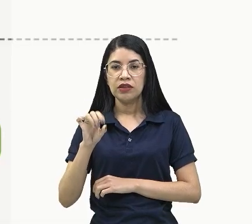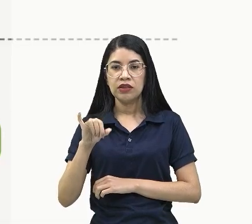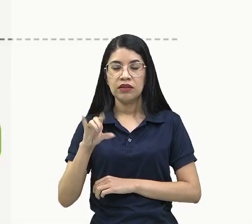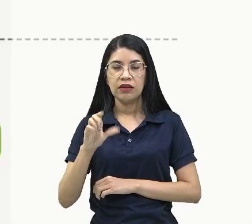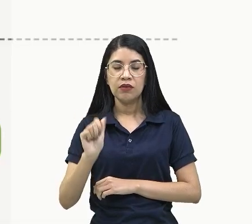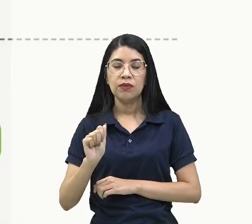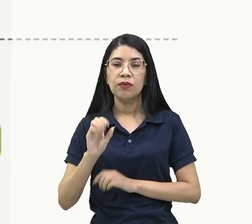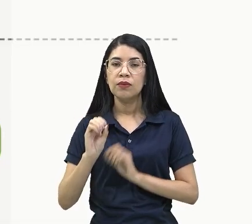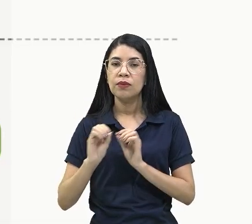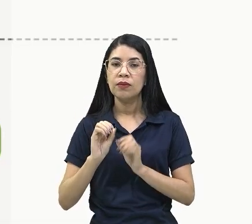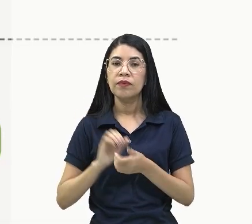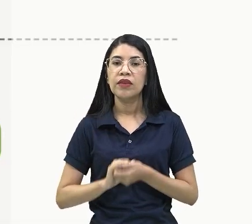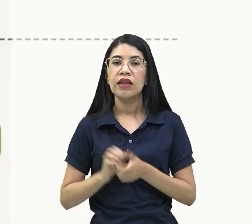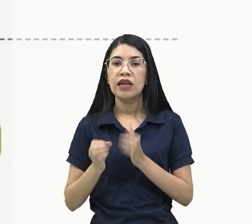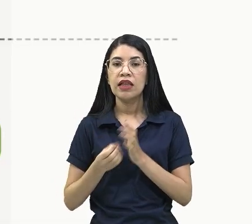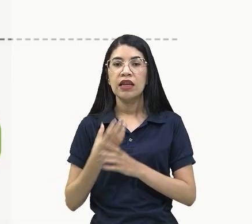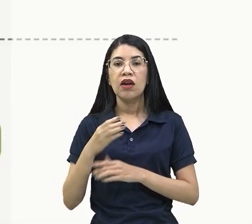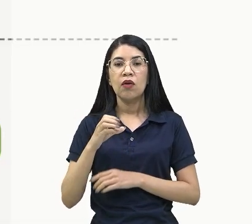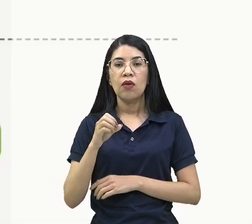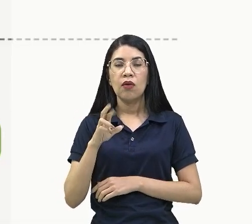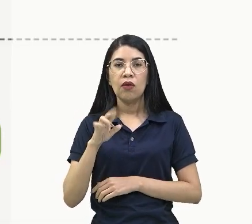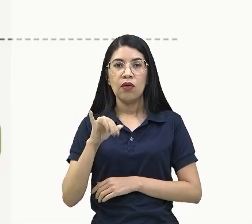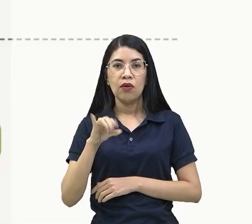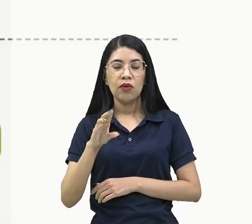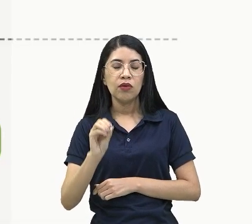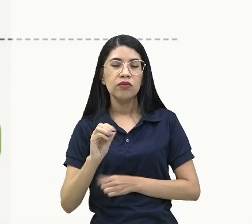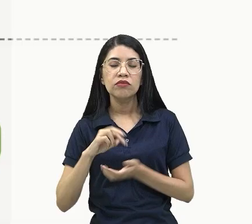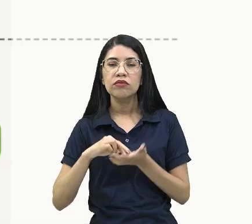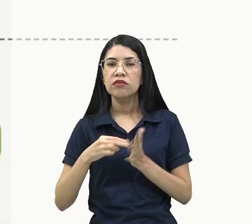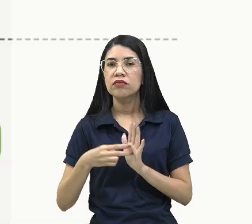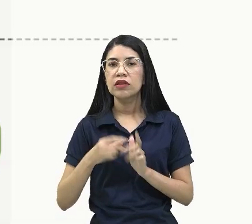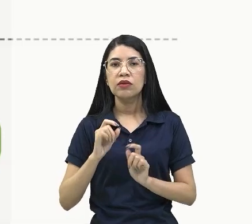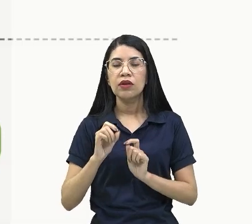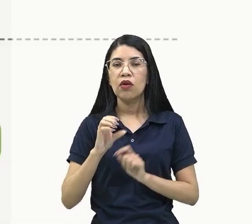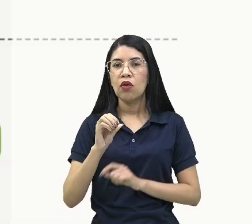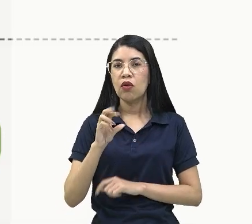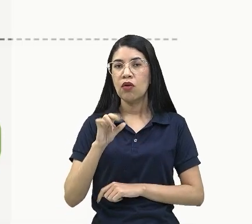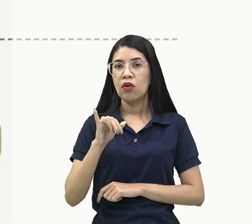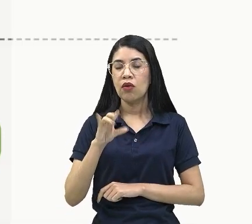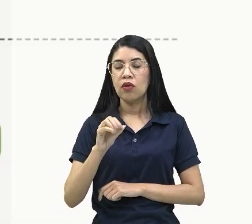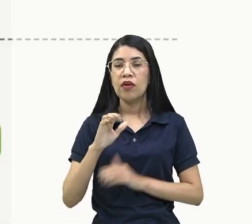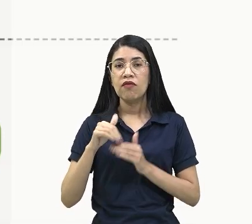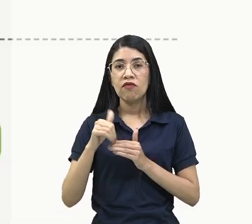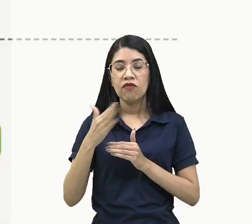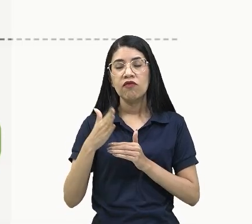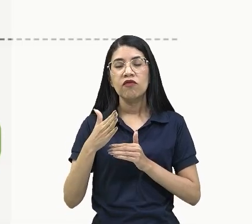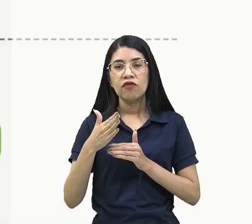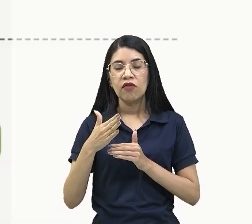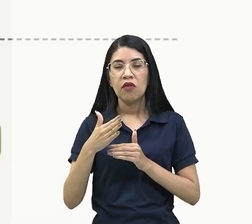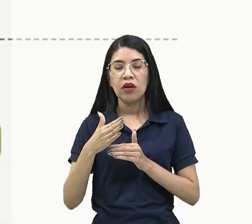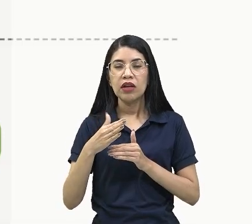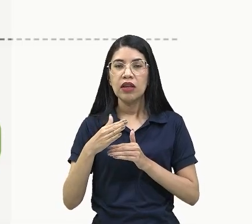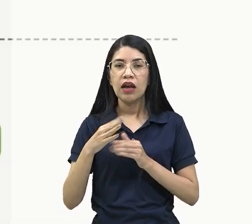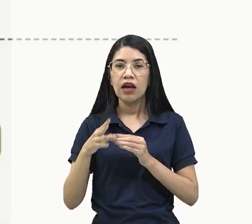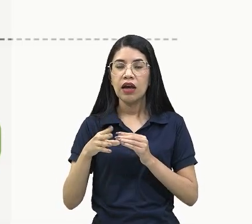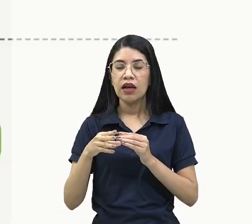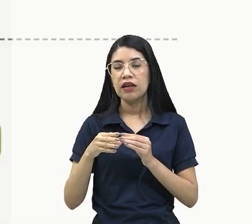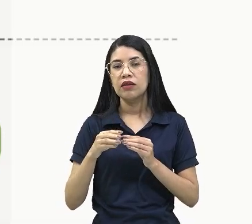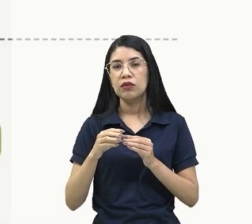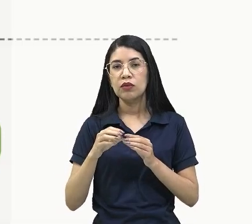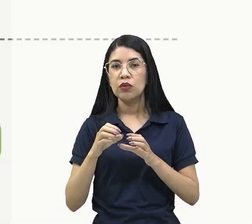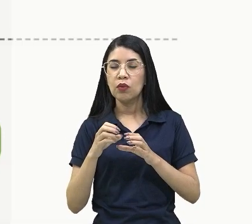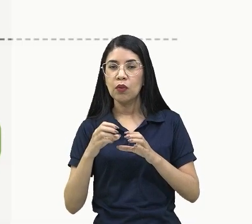de córion. O que é esse córion? Ele é o mais externo dos anexos embrionários e ele